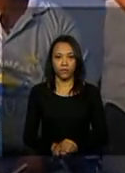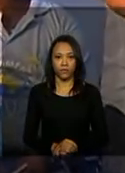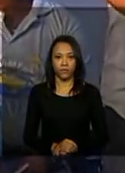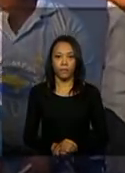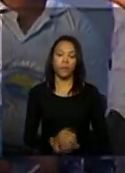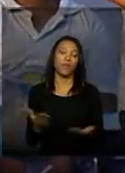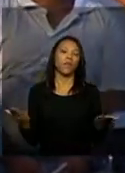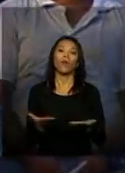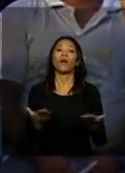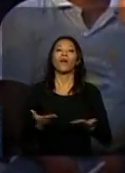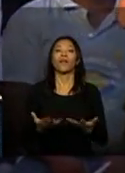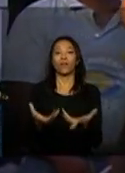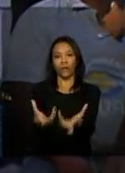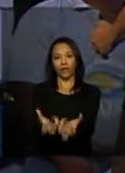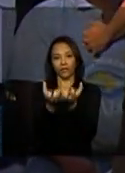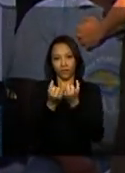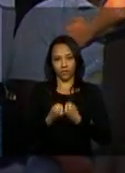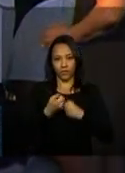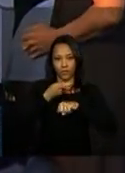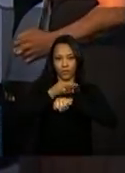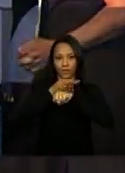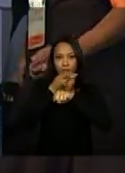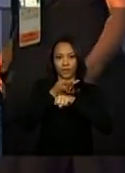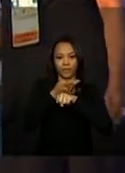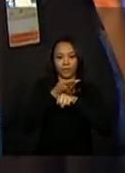Para receber o prêmio